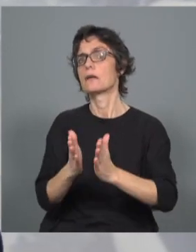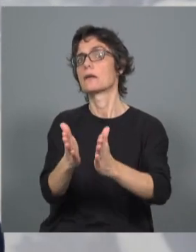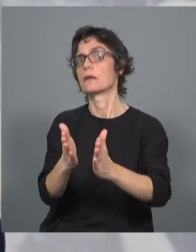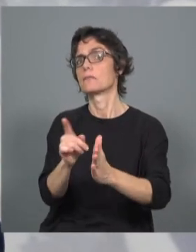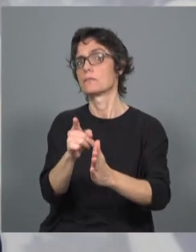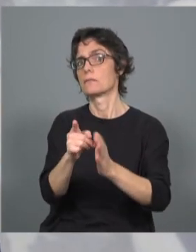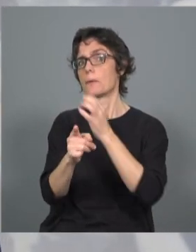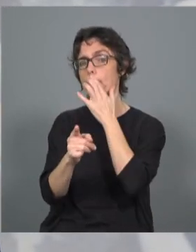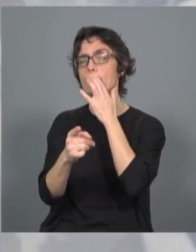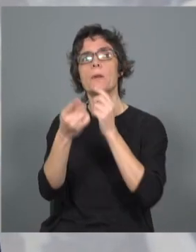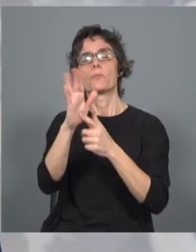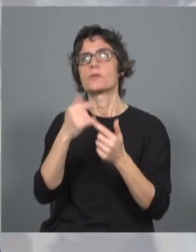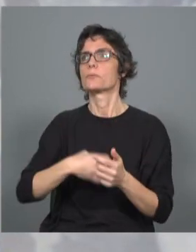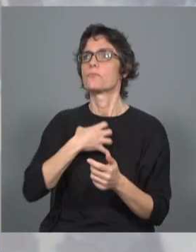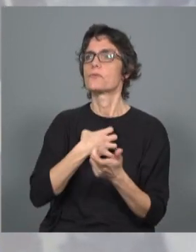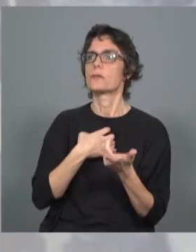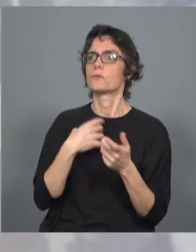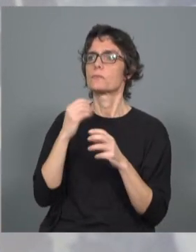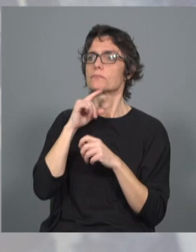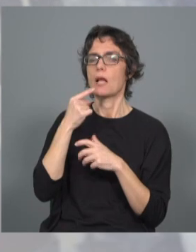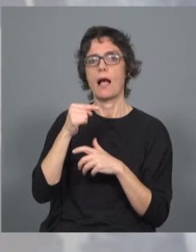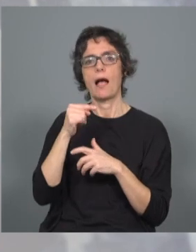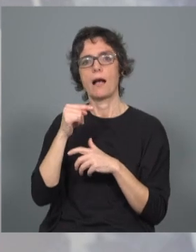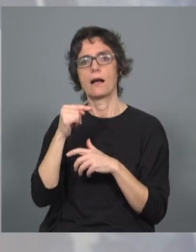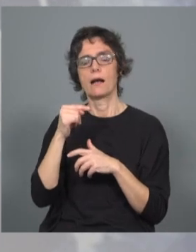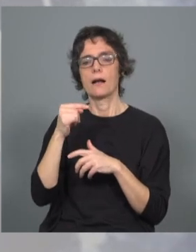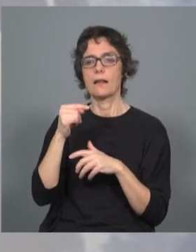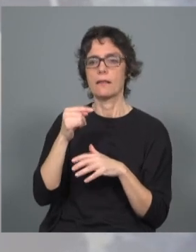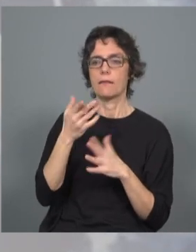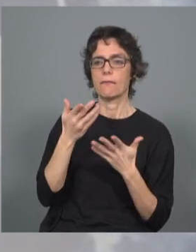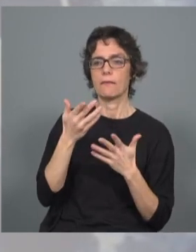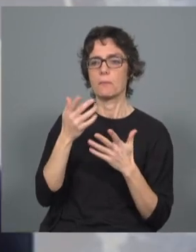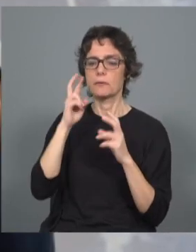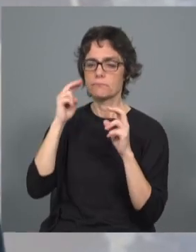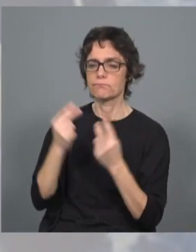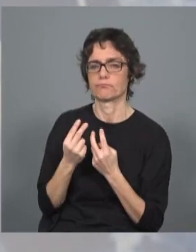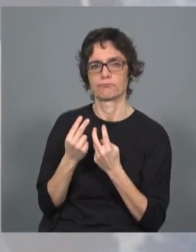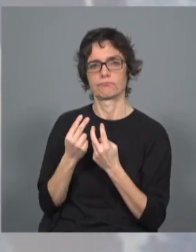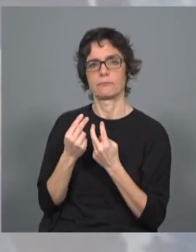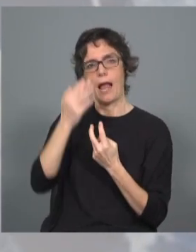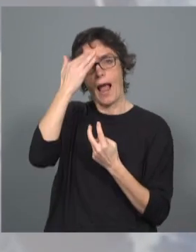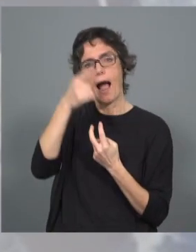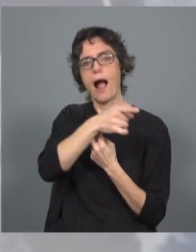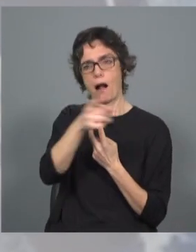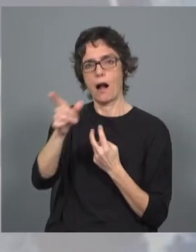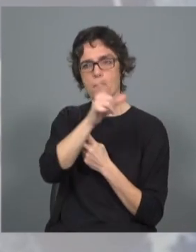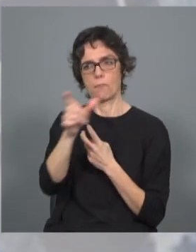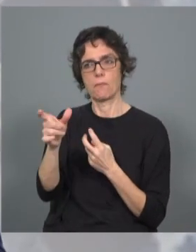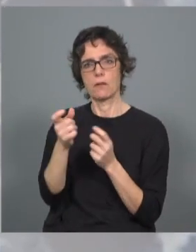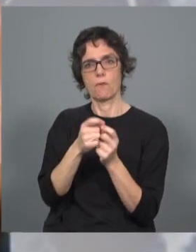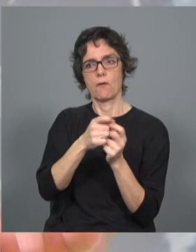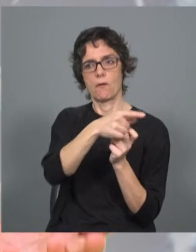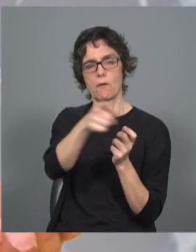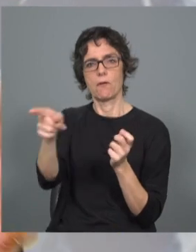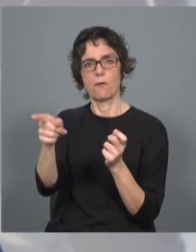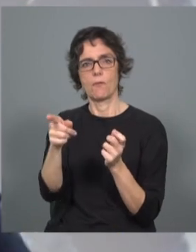que, apesar de tudo, estas oportunidades de discernimento ainda estão muito a chegar a quem está relativamente próximo de